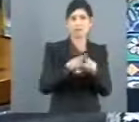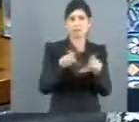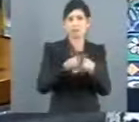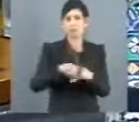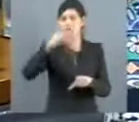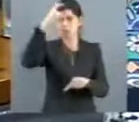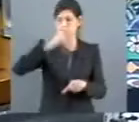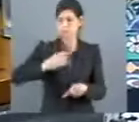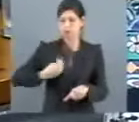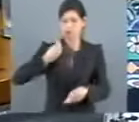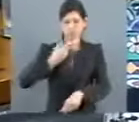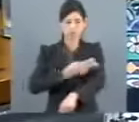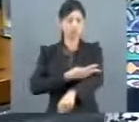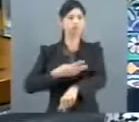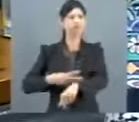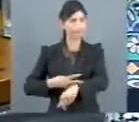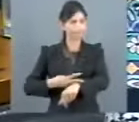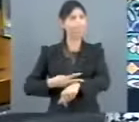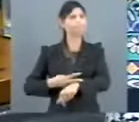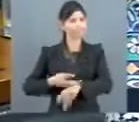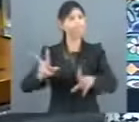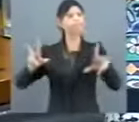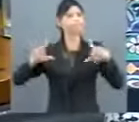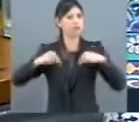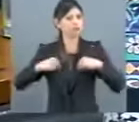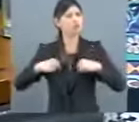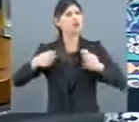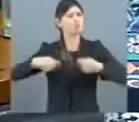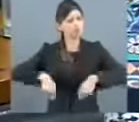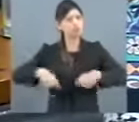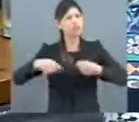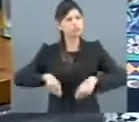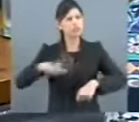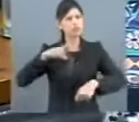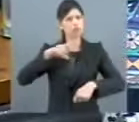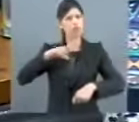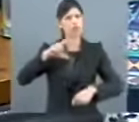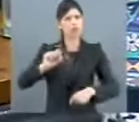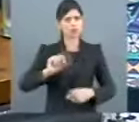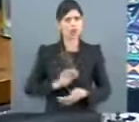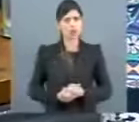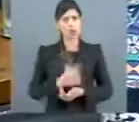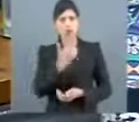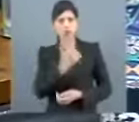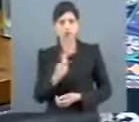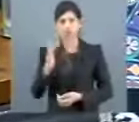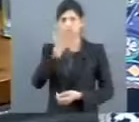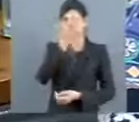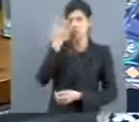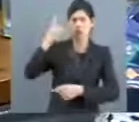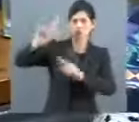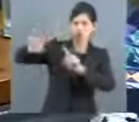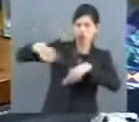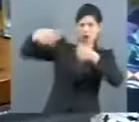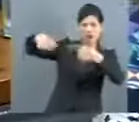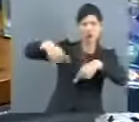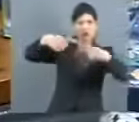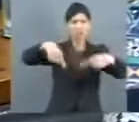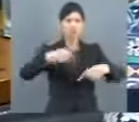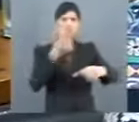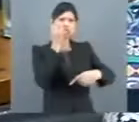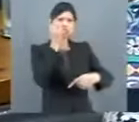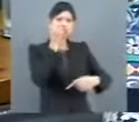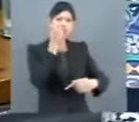merecem uma denúncia para que não só os que estimularam, mas os que são autores